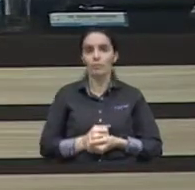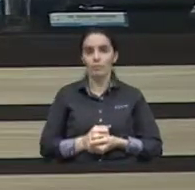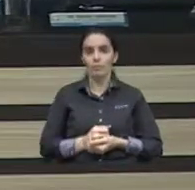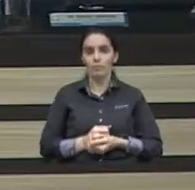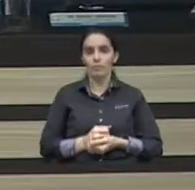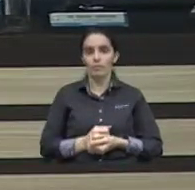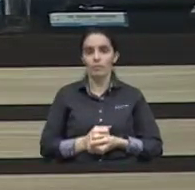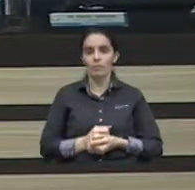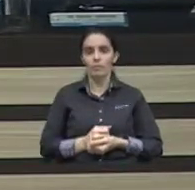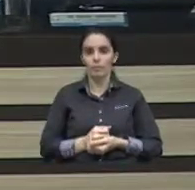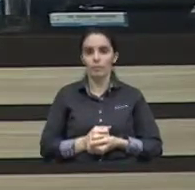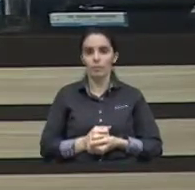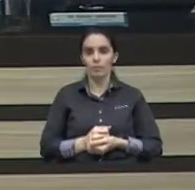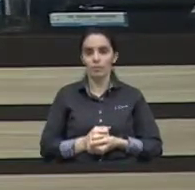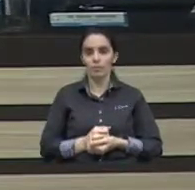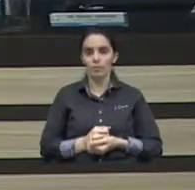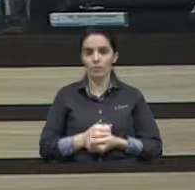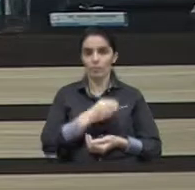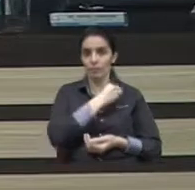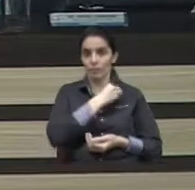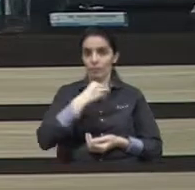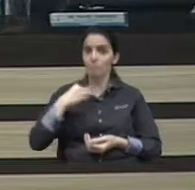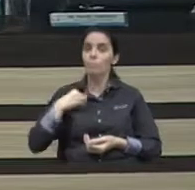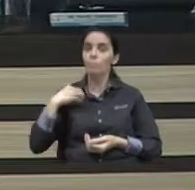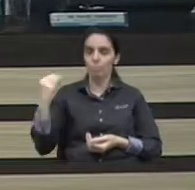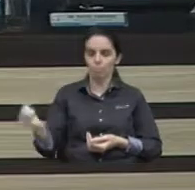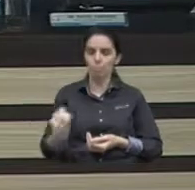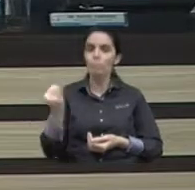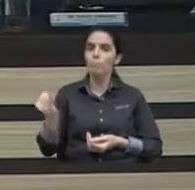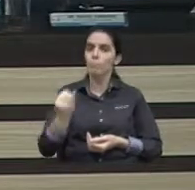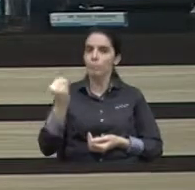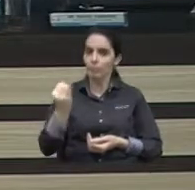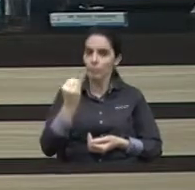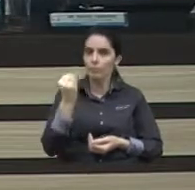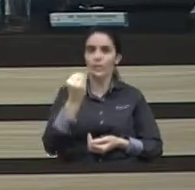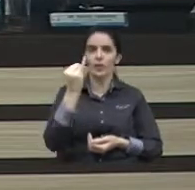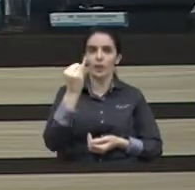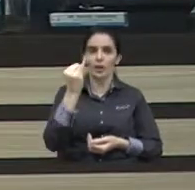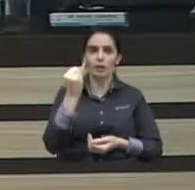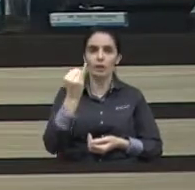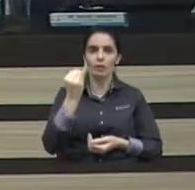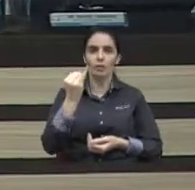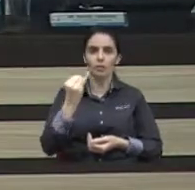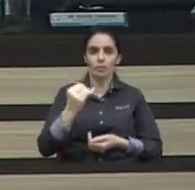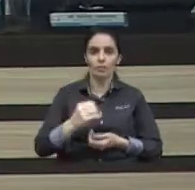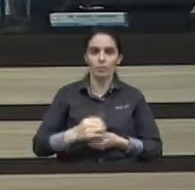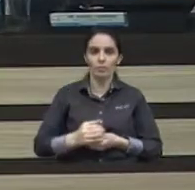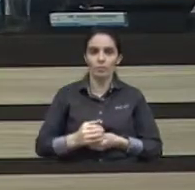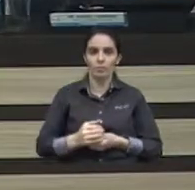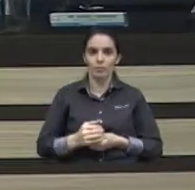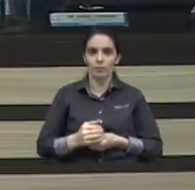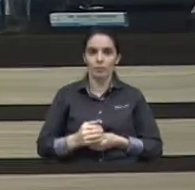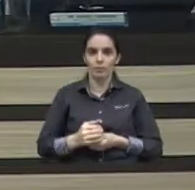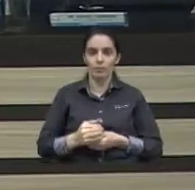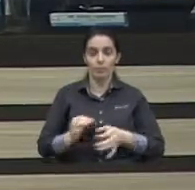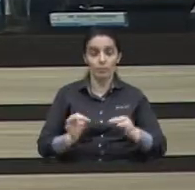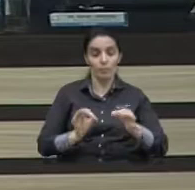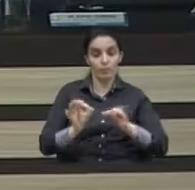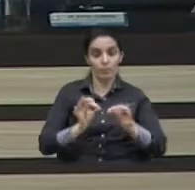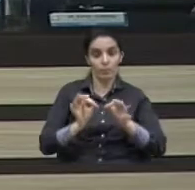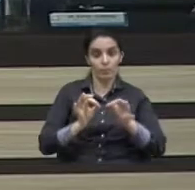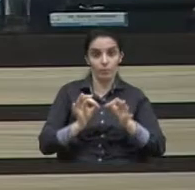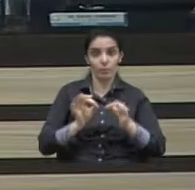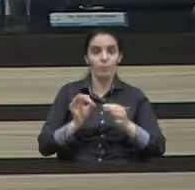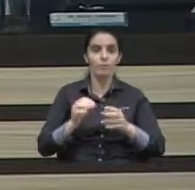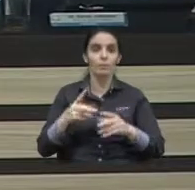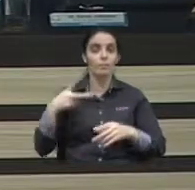de orofaringe. É um exame de suma importância na questão do ambulatório de cirurgia cabeça e pescoço. E chegou